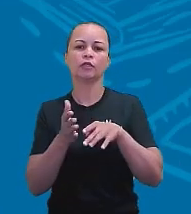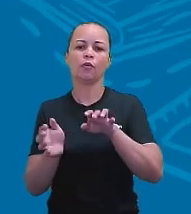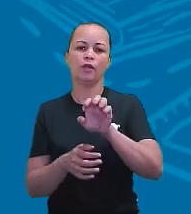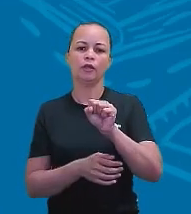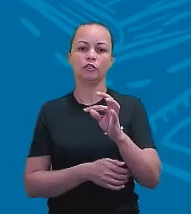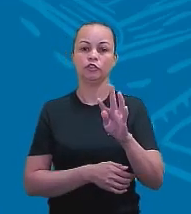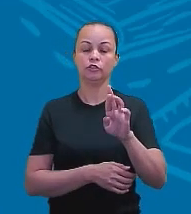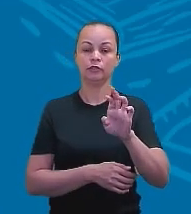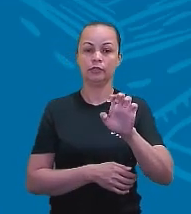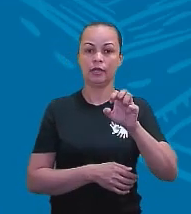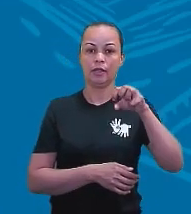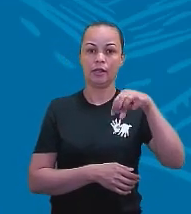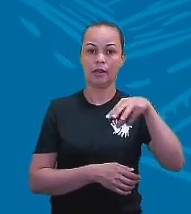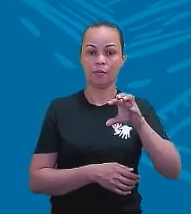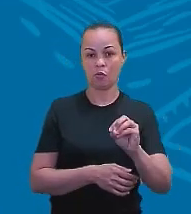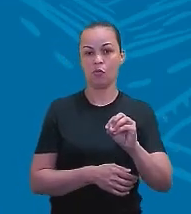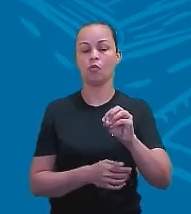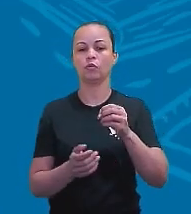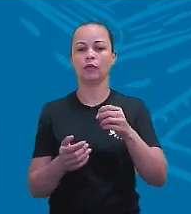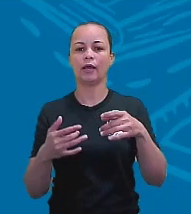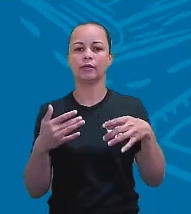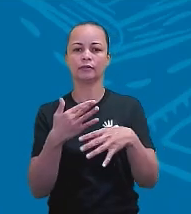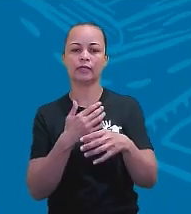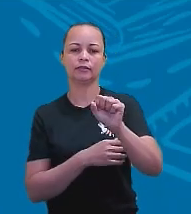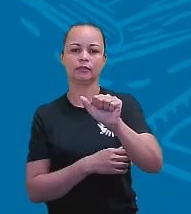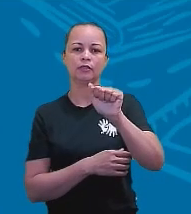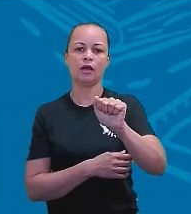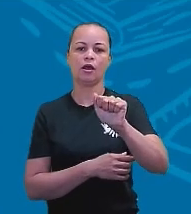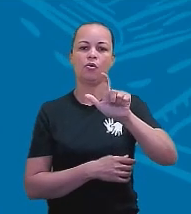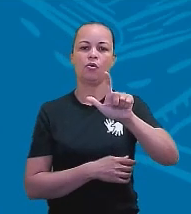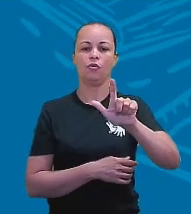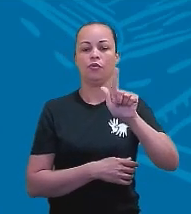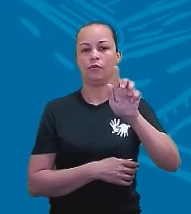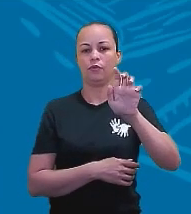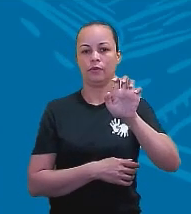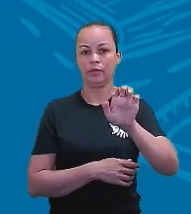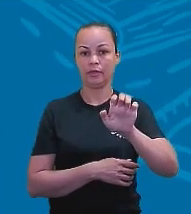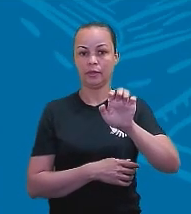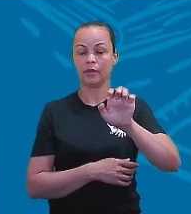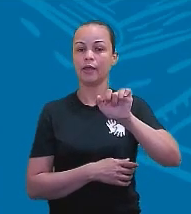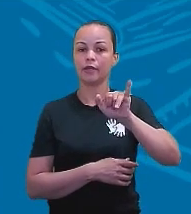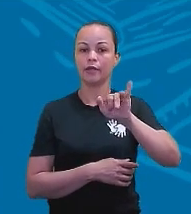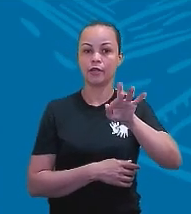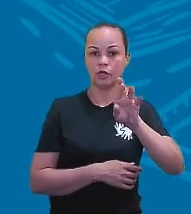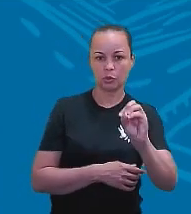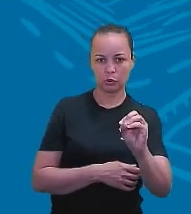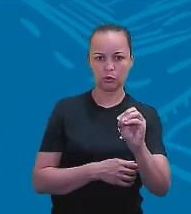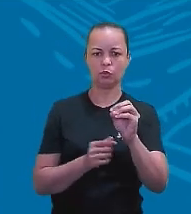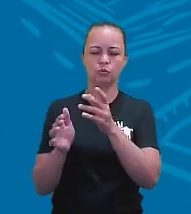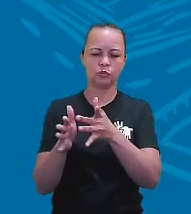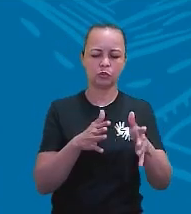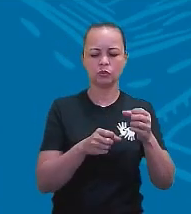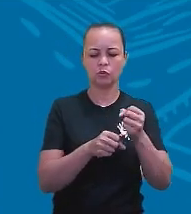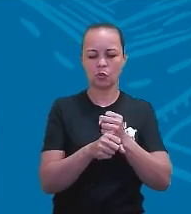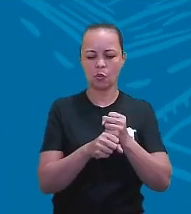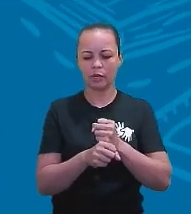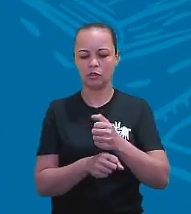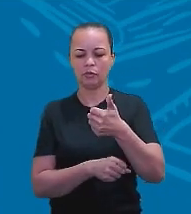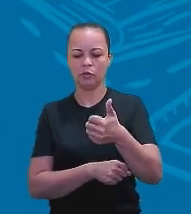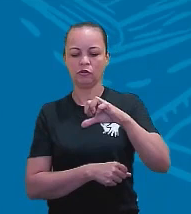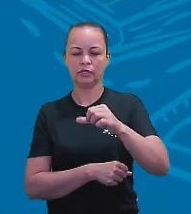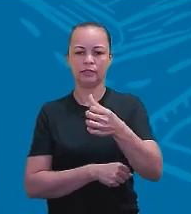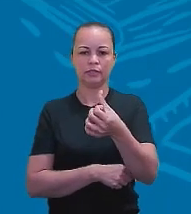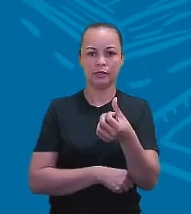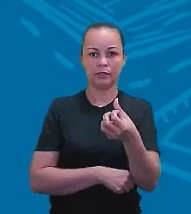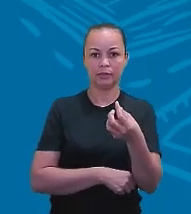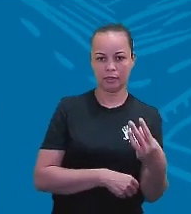Em Salgueiro, por volta de 1963. Então a gente teve aí, ó, um longo período, tá? Pouco a pouco